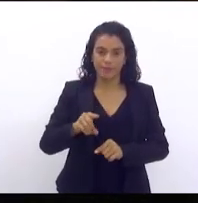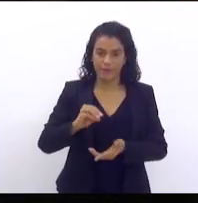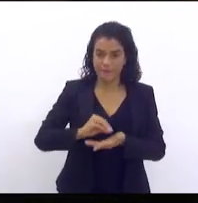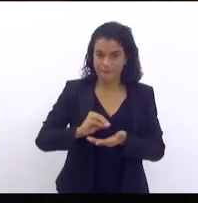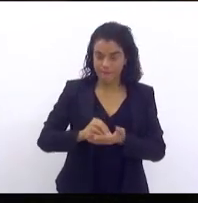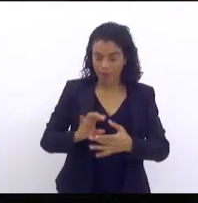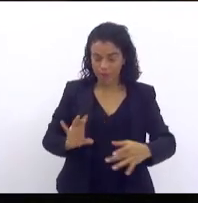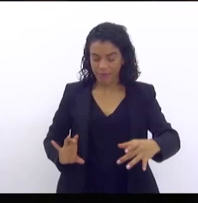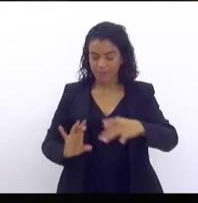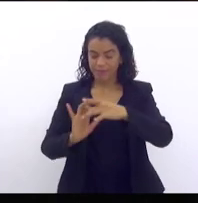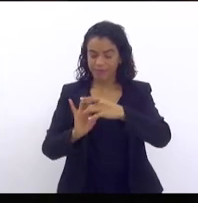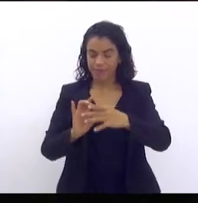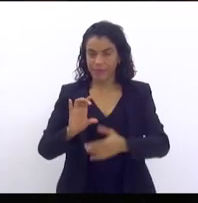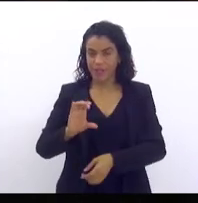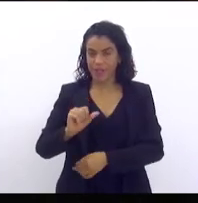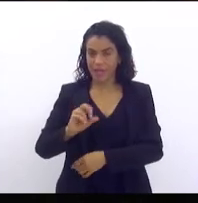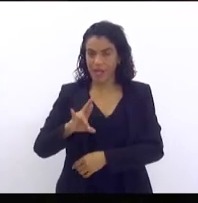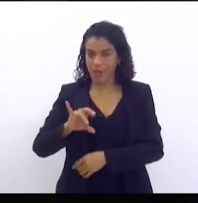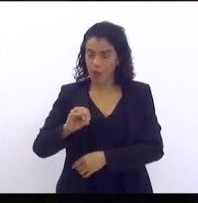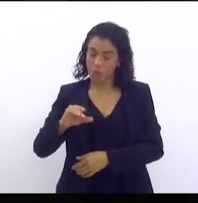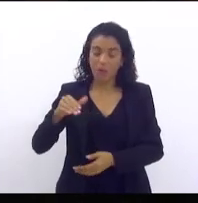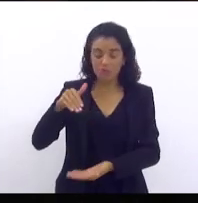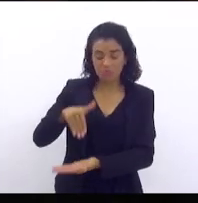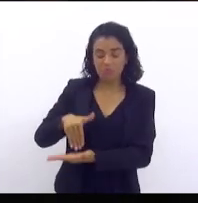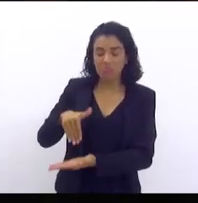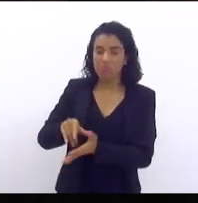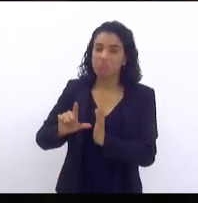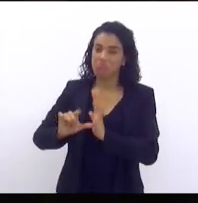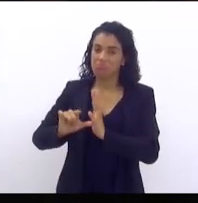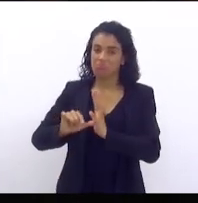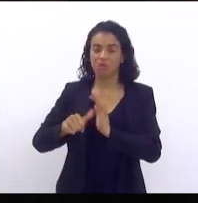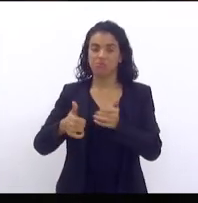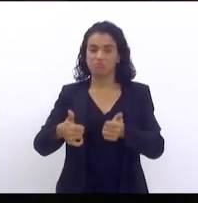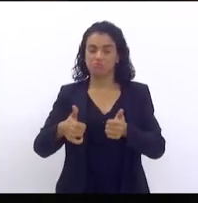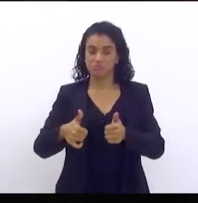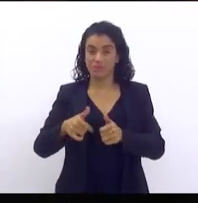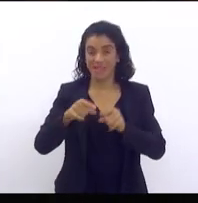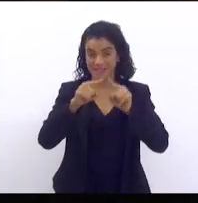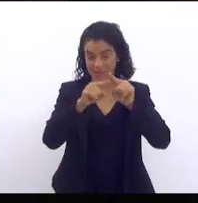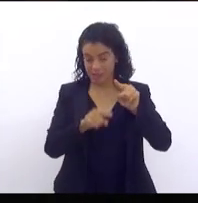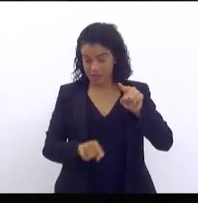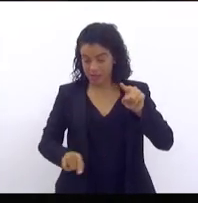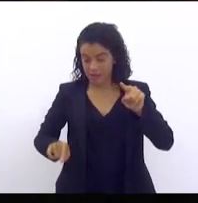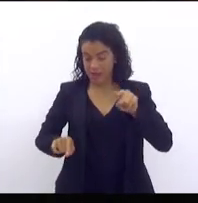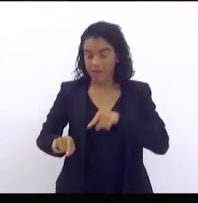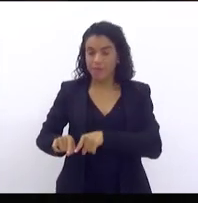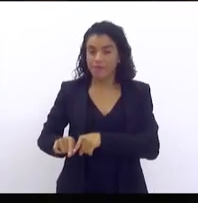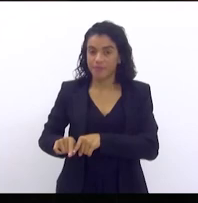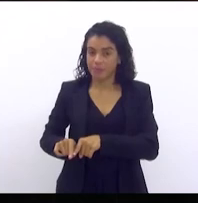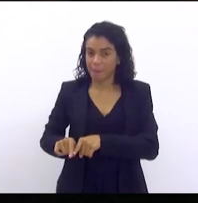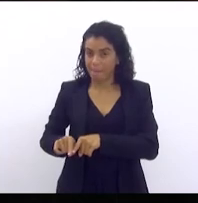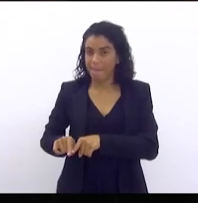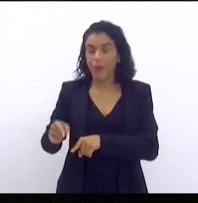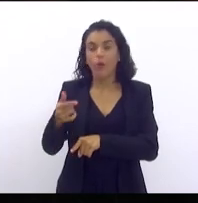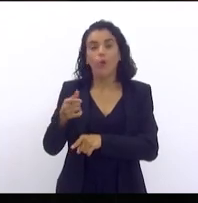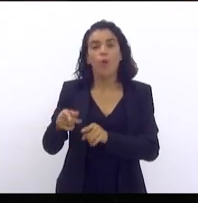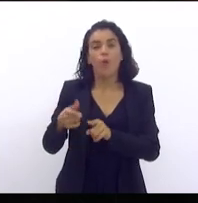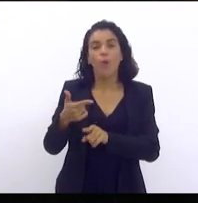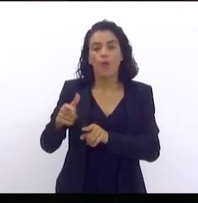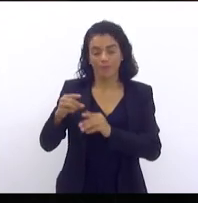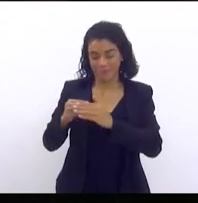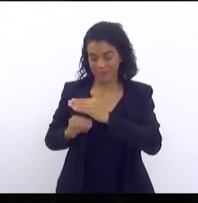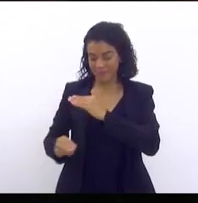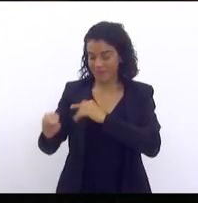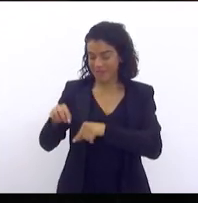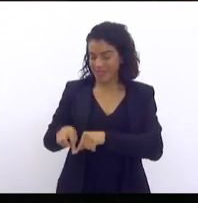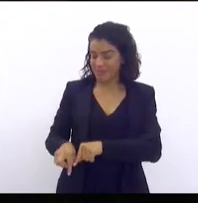Estácio Carioca. Mas chega à Central. Da Central, intercruza com o próprio ramal do metrô que vai